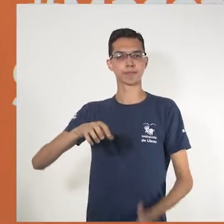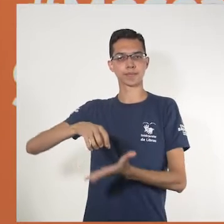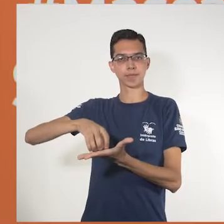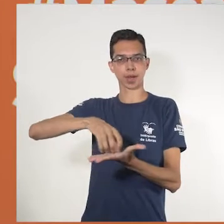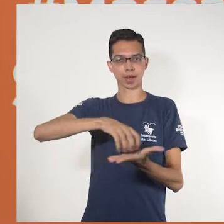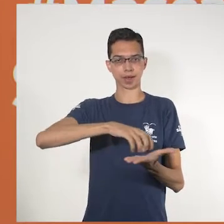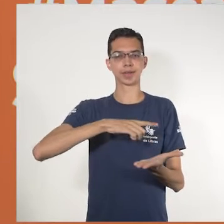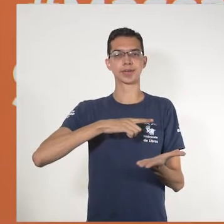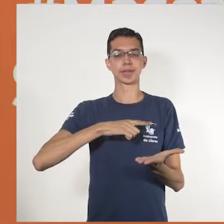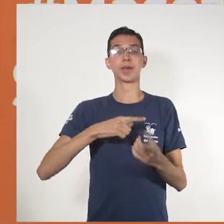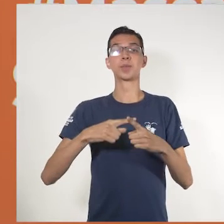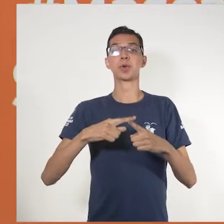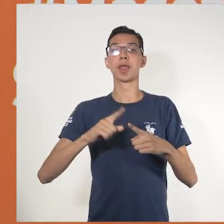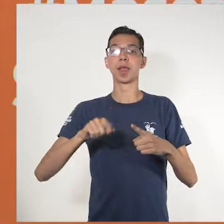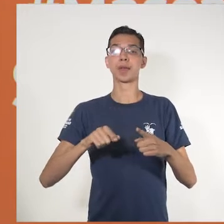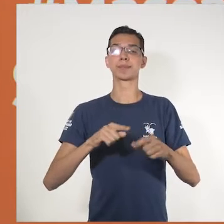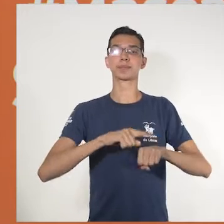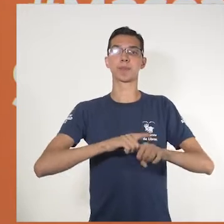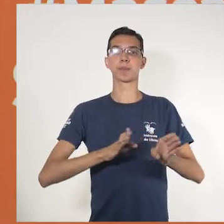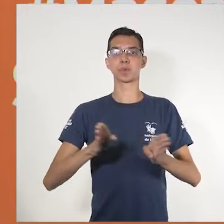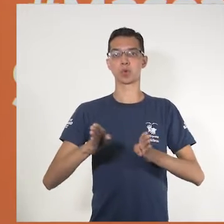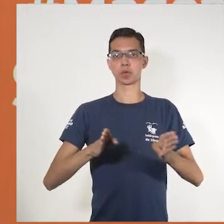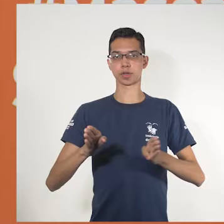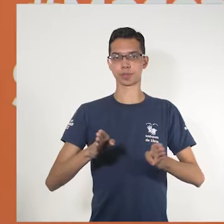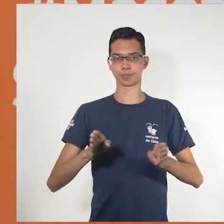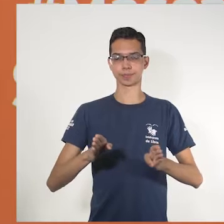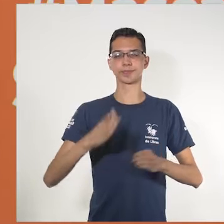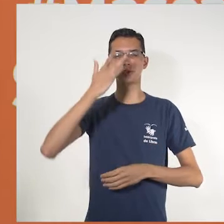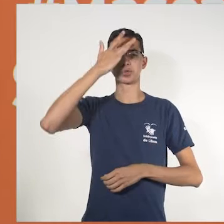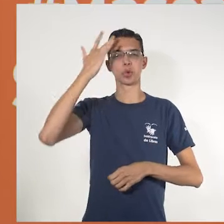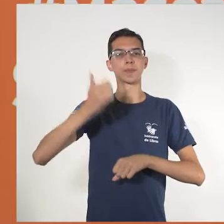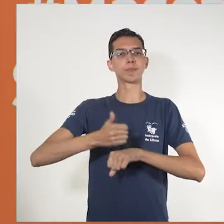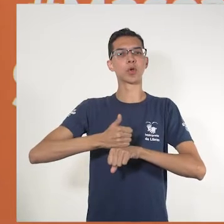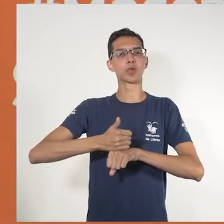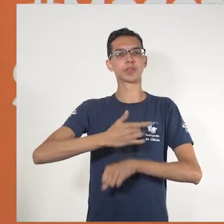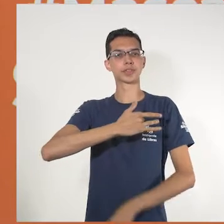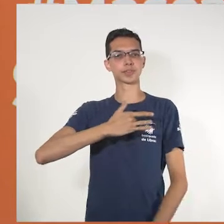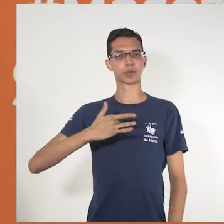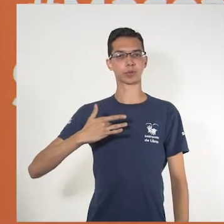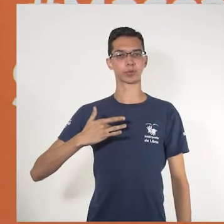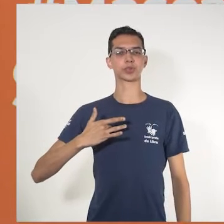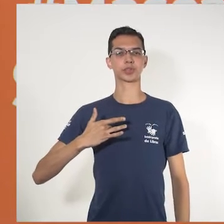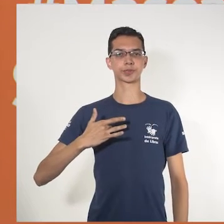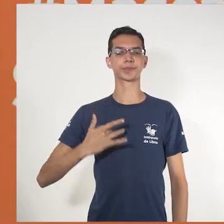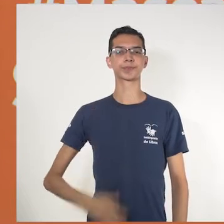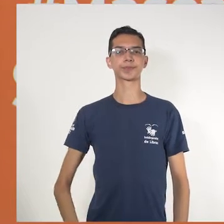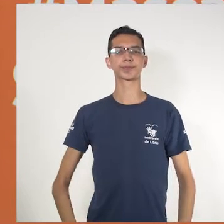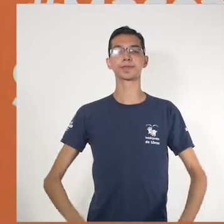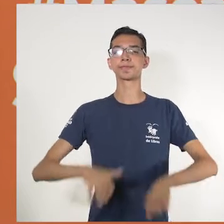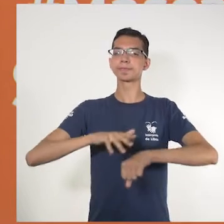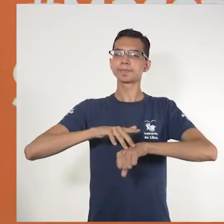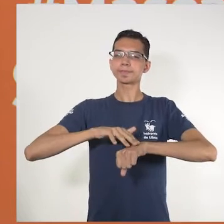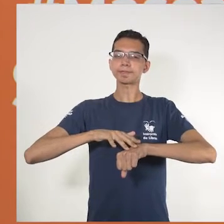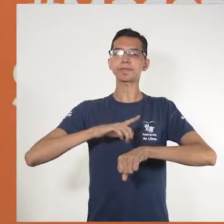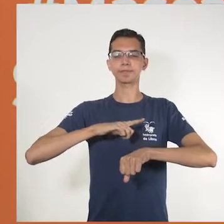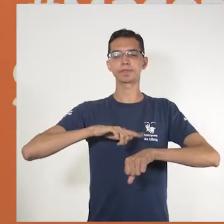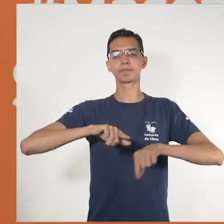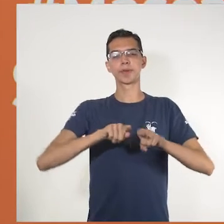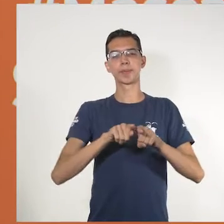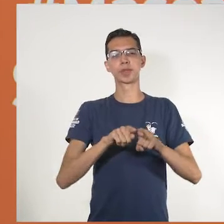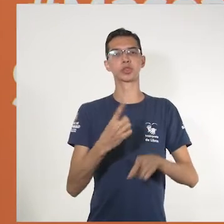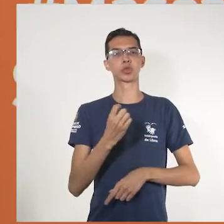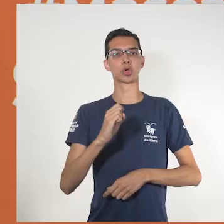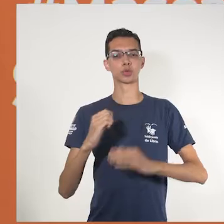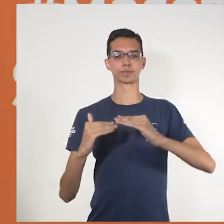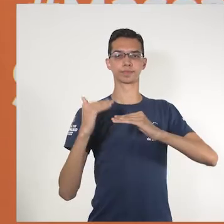e de comorbidade também acima de 18 anos, nas UBSs. Queria só pedir para antes, vai passar a apresentação,